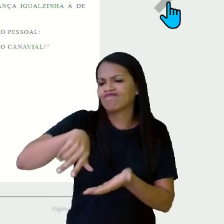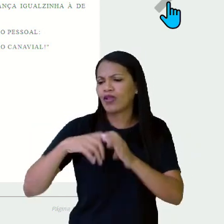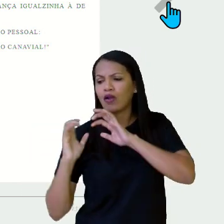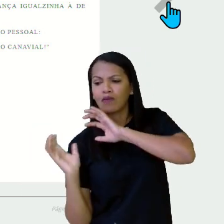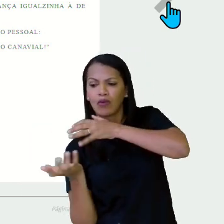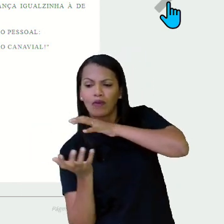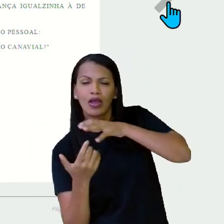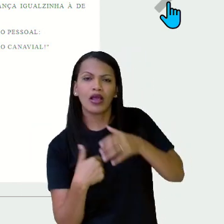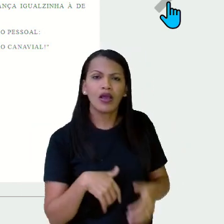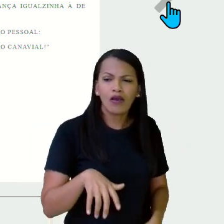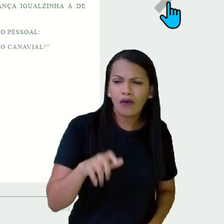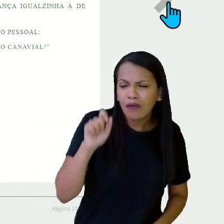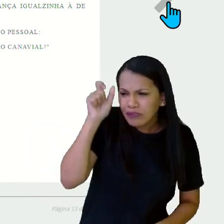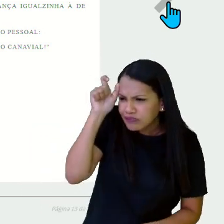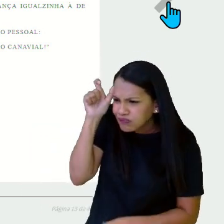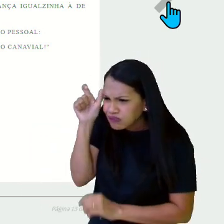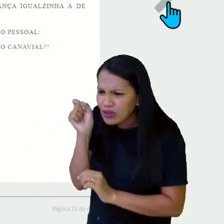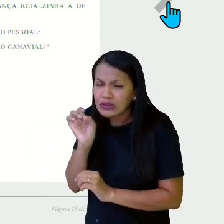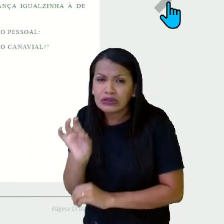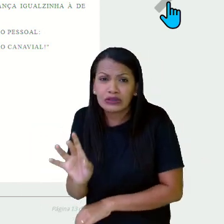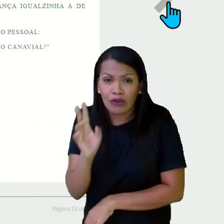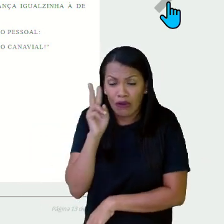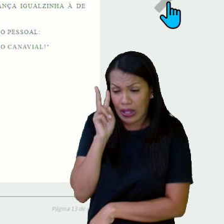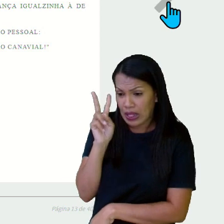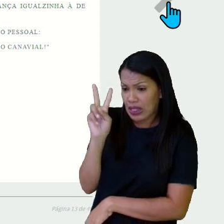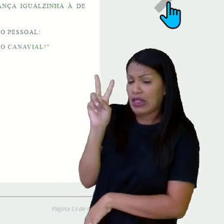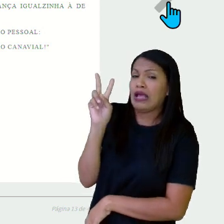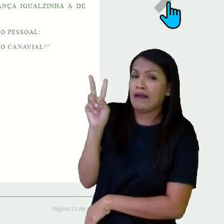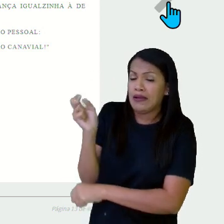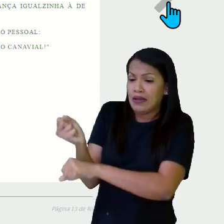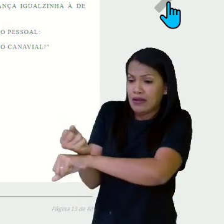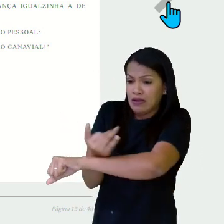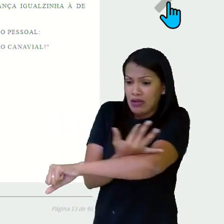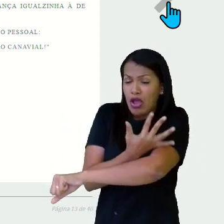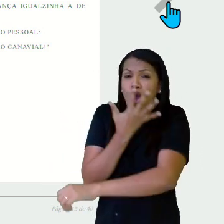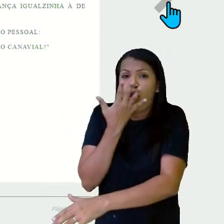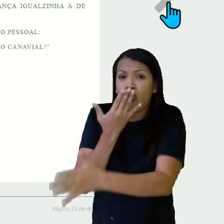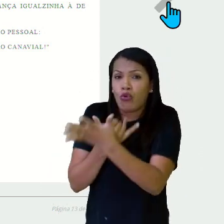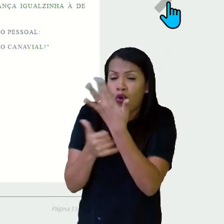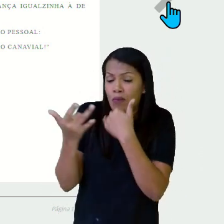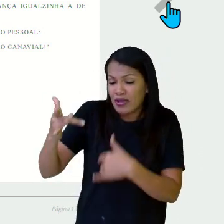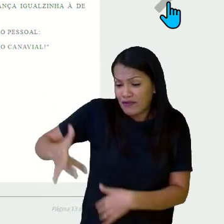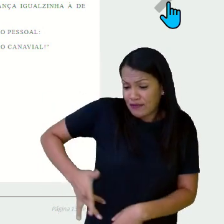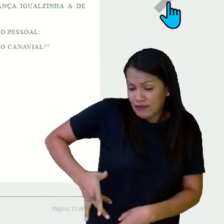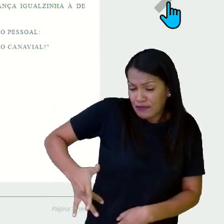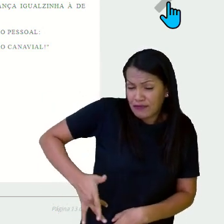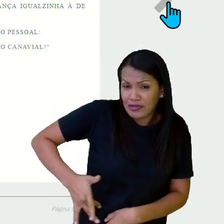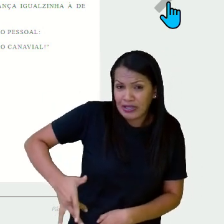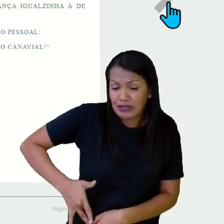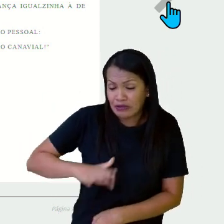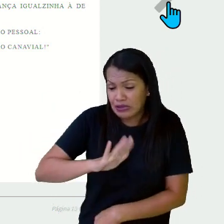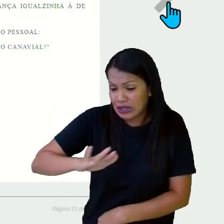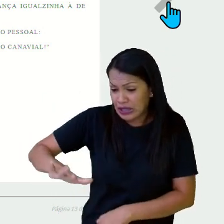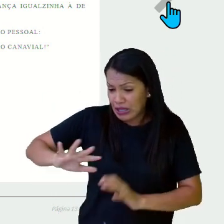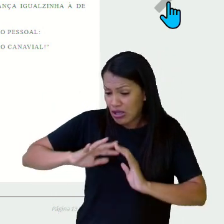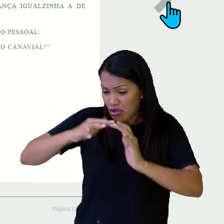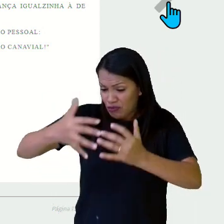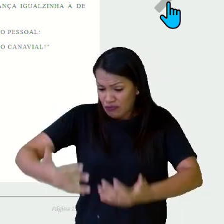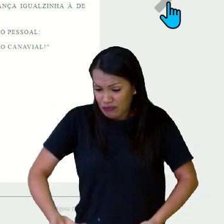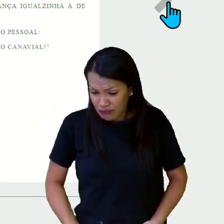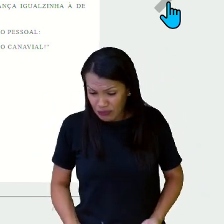papafigo é um homem que só de lembrar me arrepia, come fígado de criança e tem a pança igualzinha a de uma